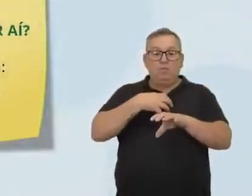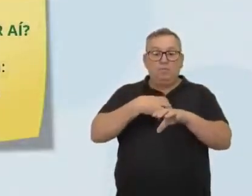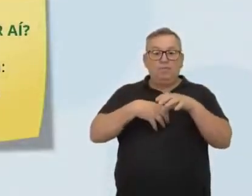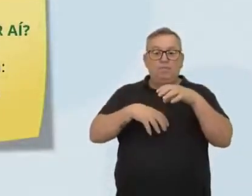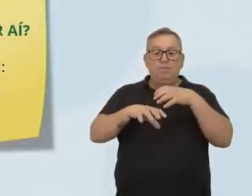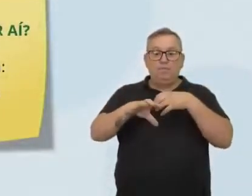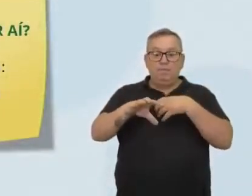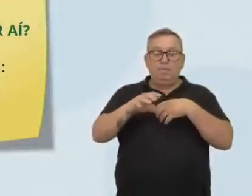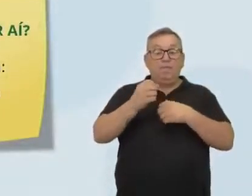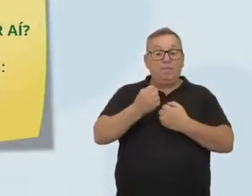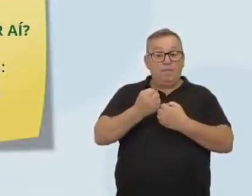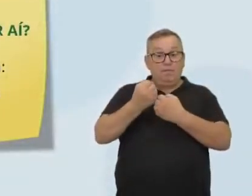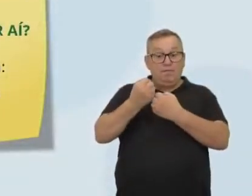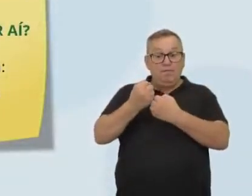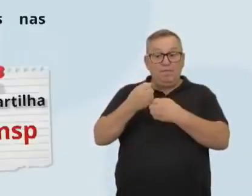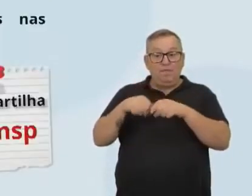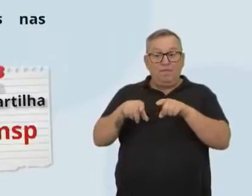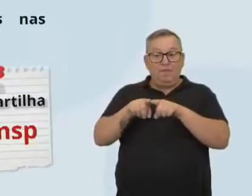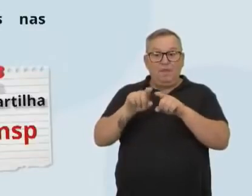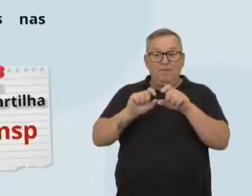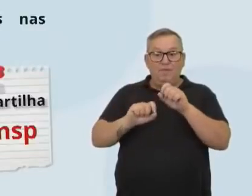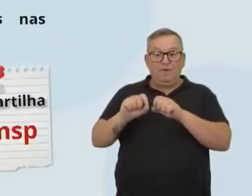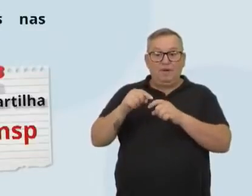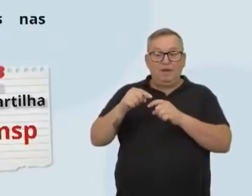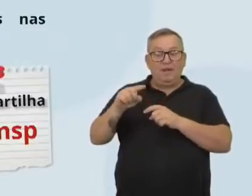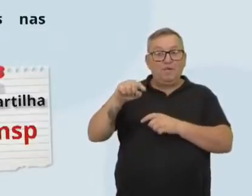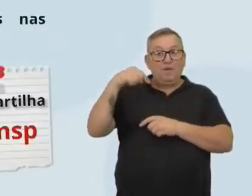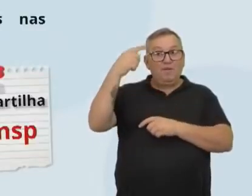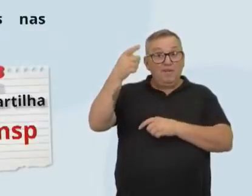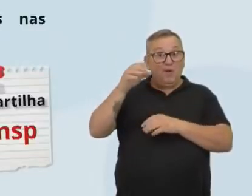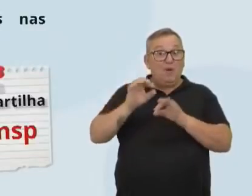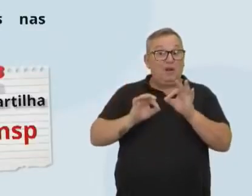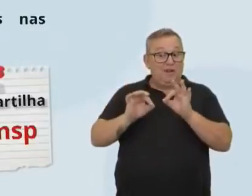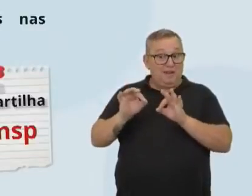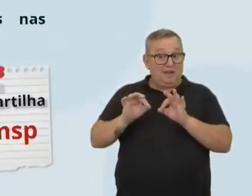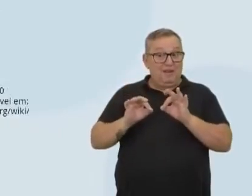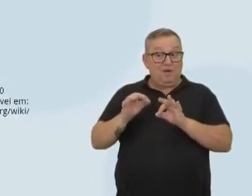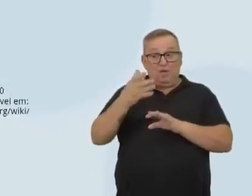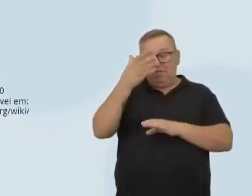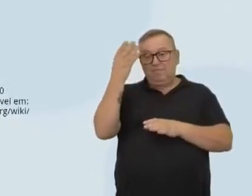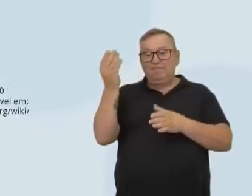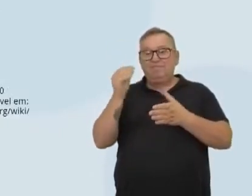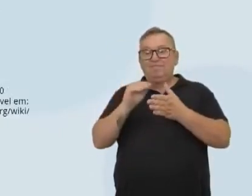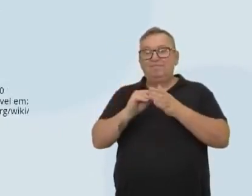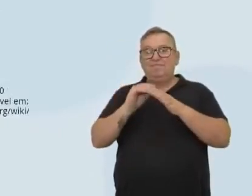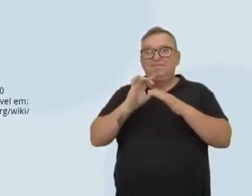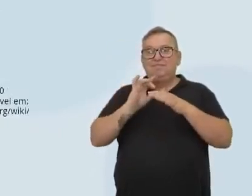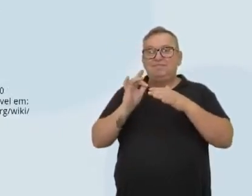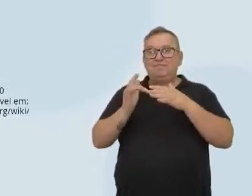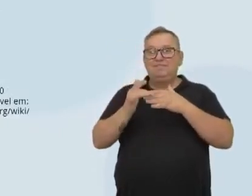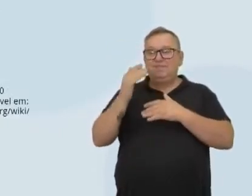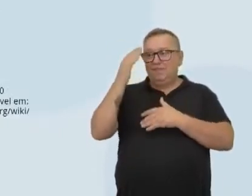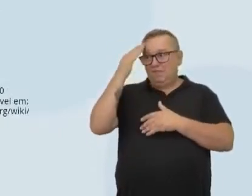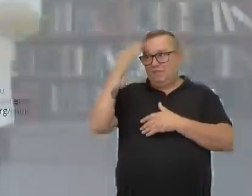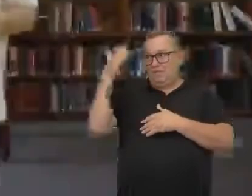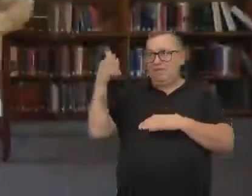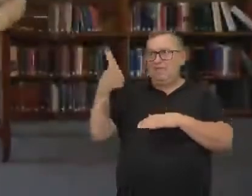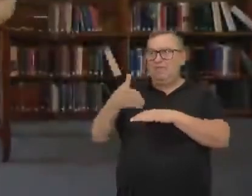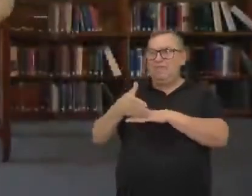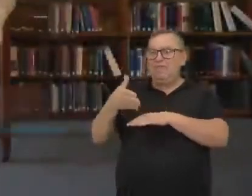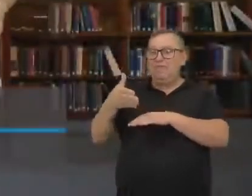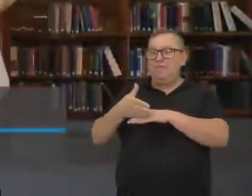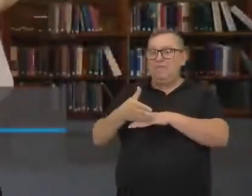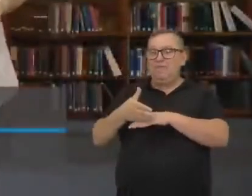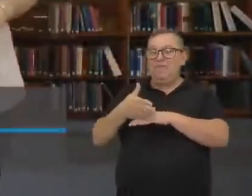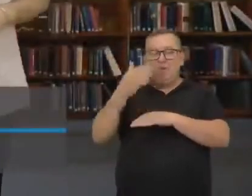na sustentabilidade, e o spoiler da semana que vem é falar sobre organização. Não esqueçam de marcar a gente. Professor Anderson, obrigado pela participação.